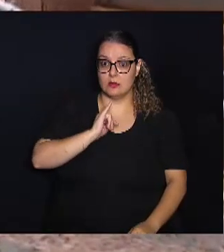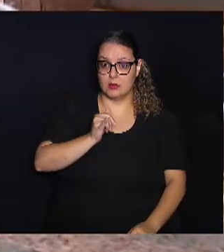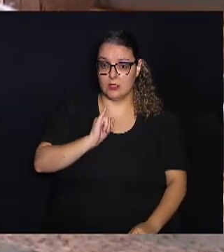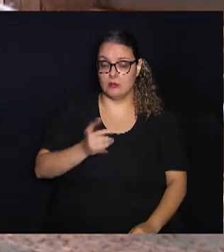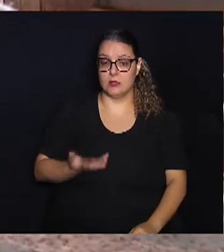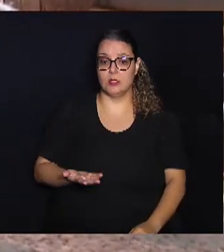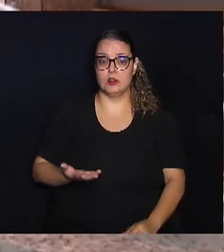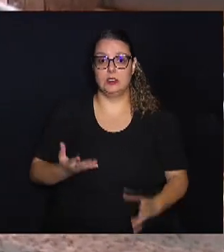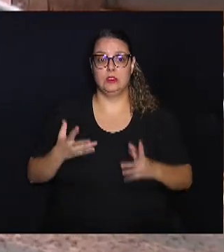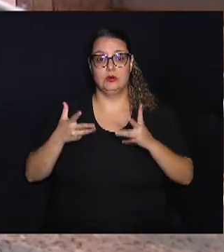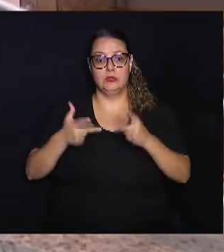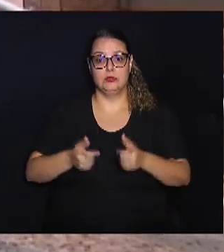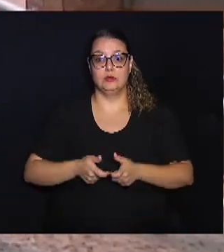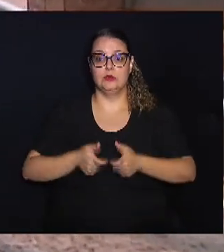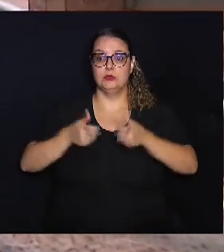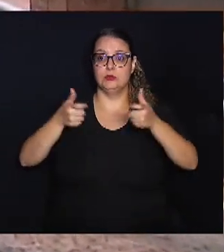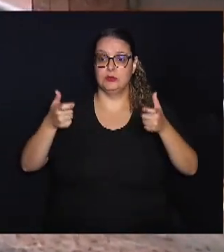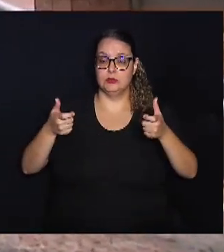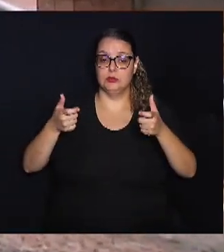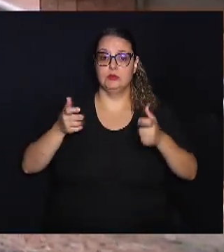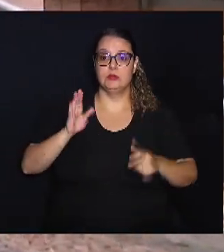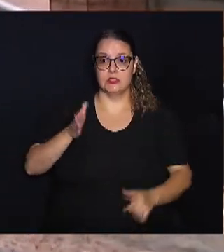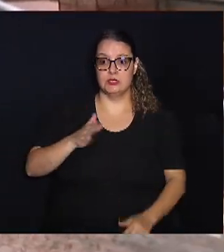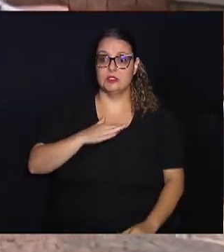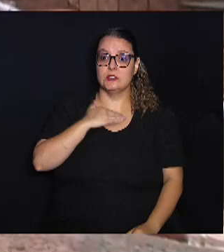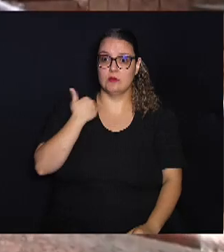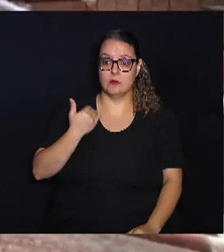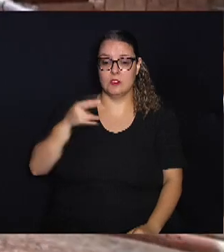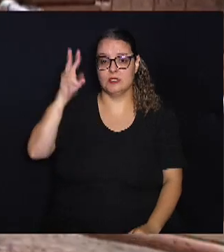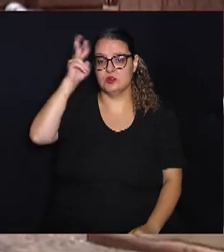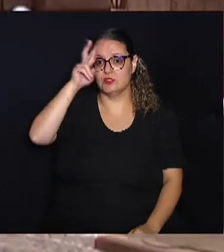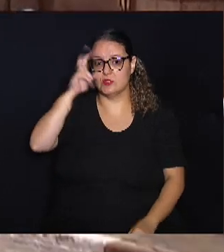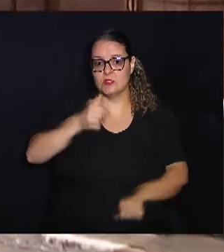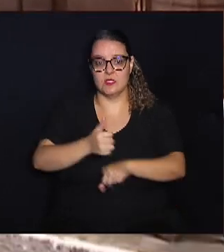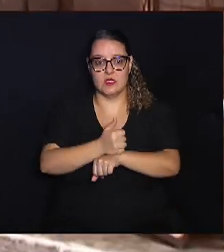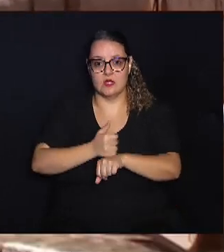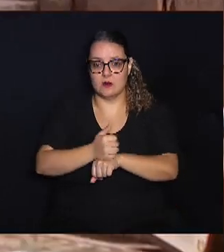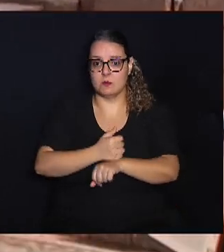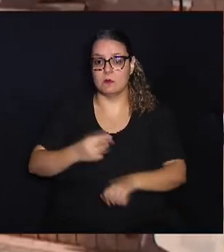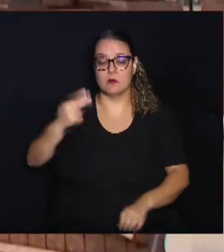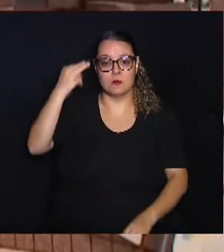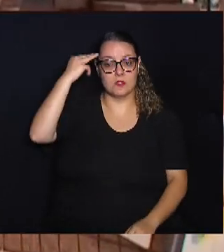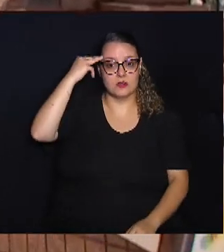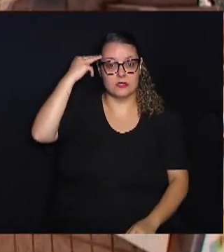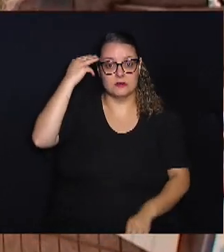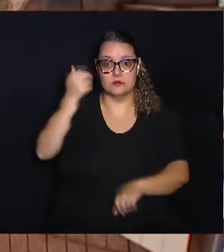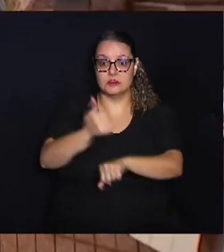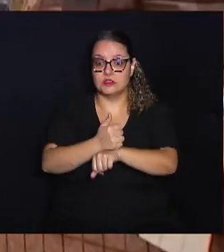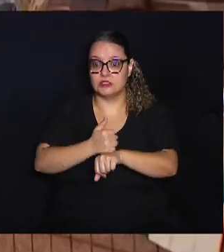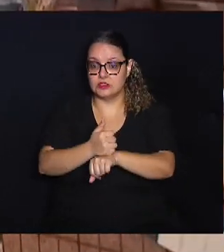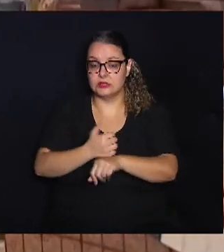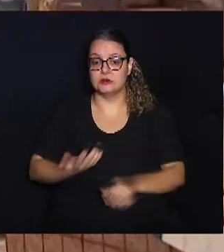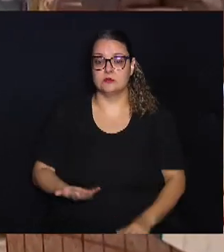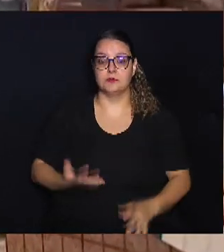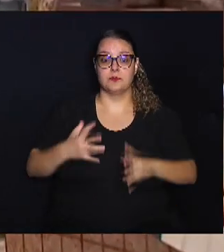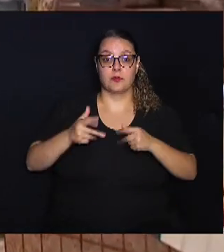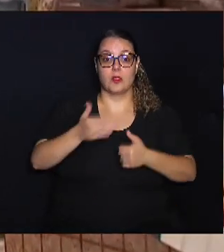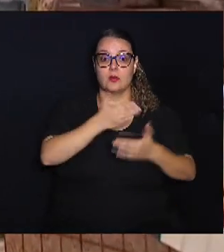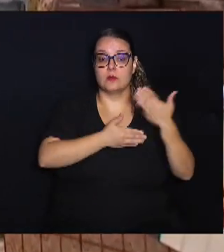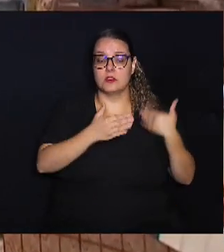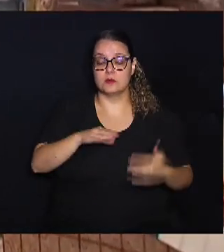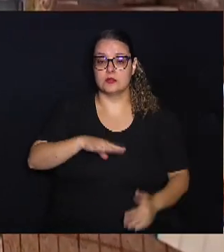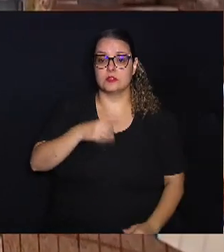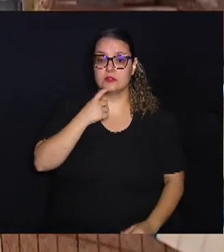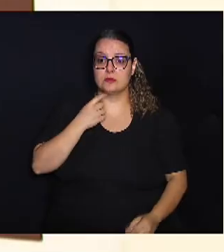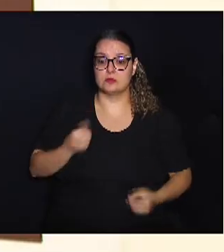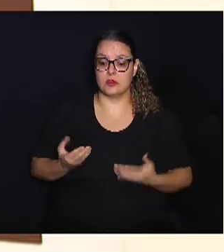Então todos os grandes que já se foram, dos historiadores, memorialistas e todo o passado de Campinas sendo